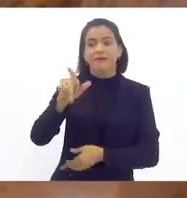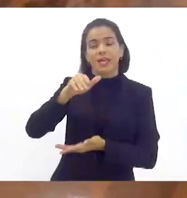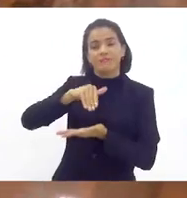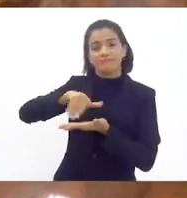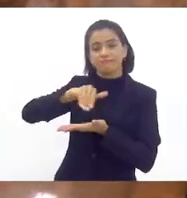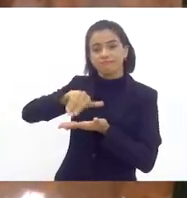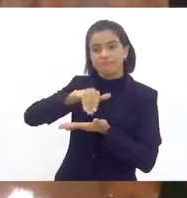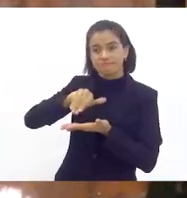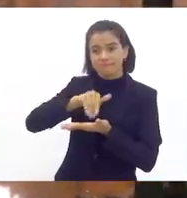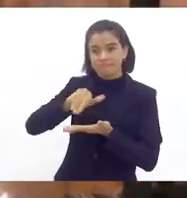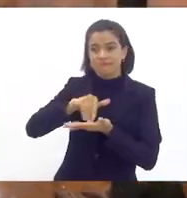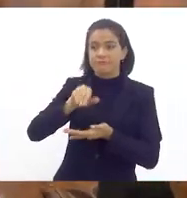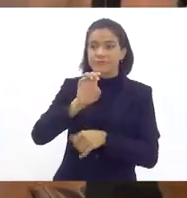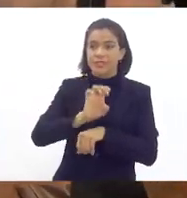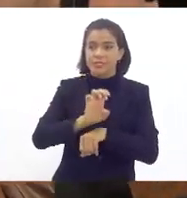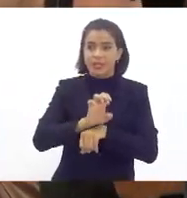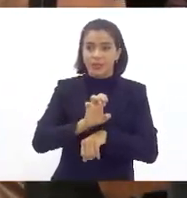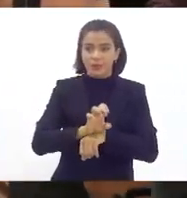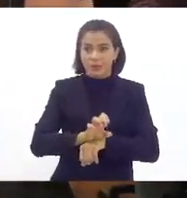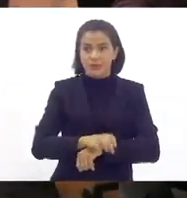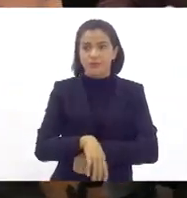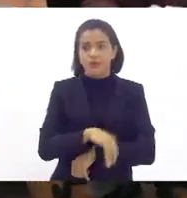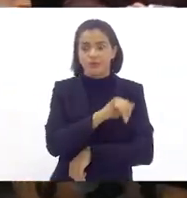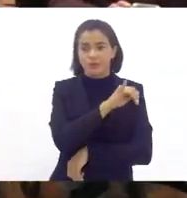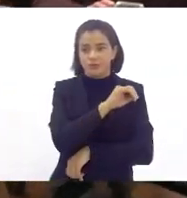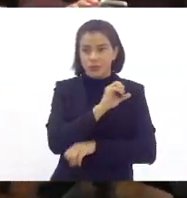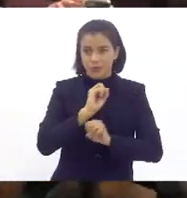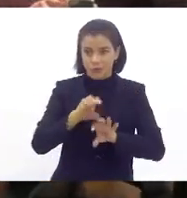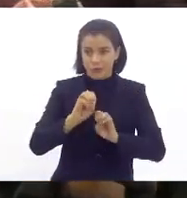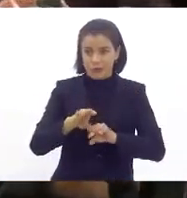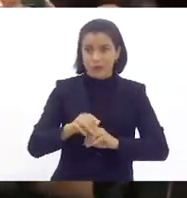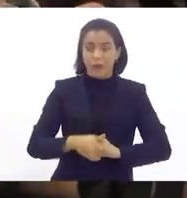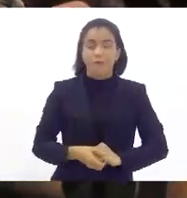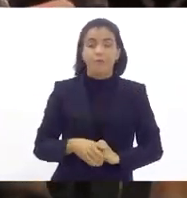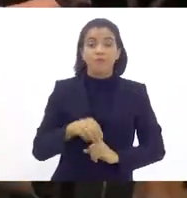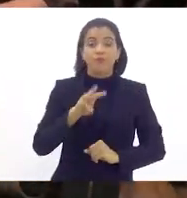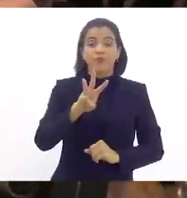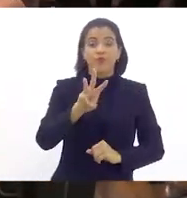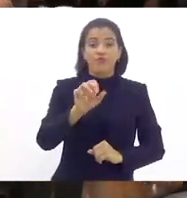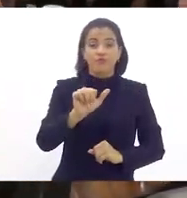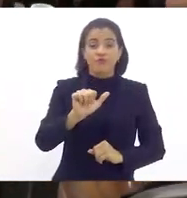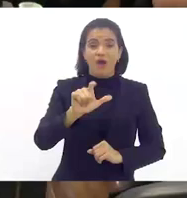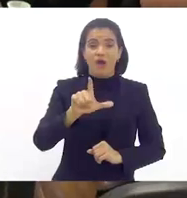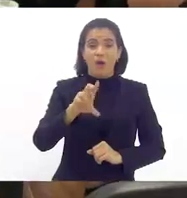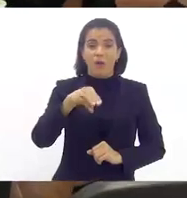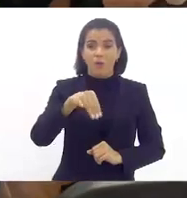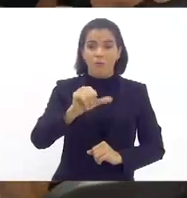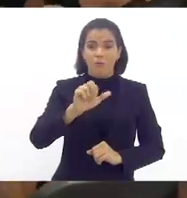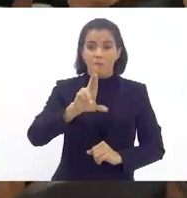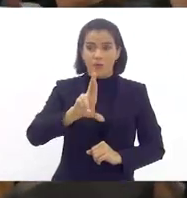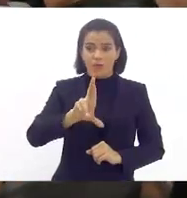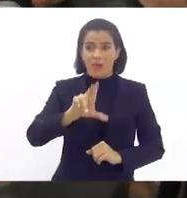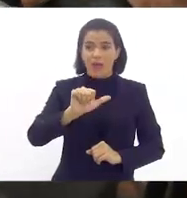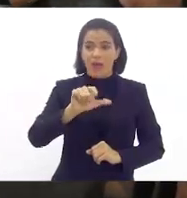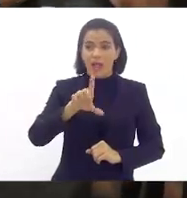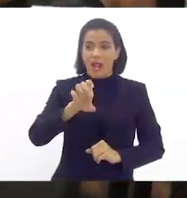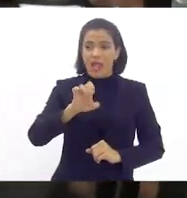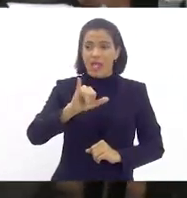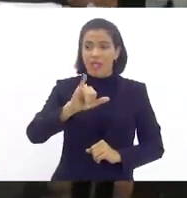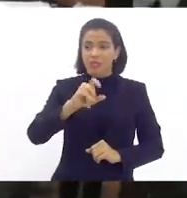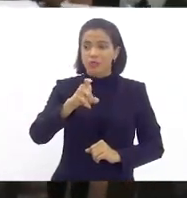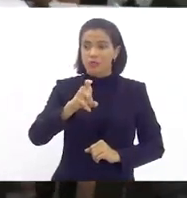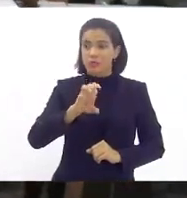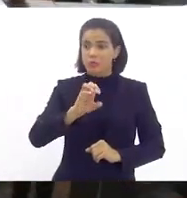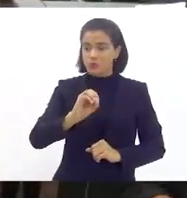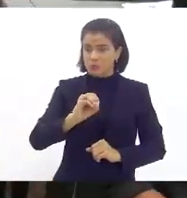A Joana Rafael está na mesa, acabou de fazer a sua fala. Valmir Aleixo, que está... Não, Valmir está